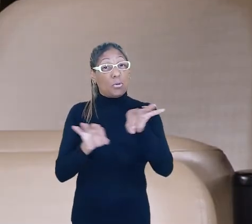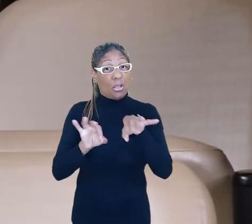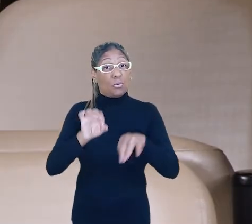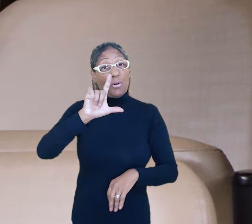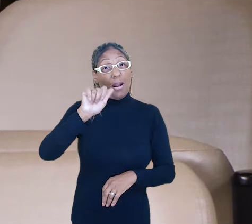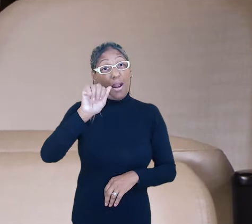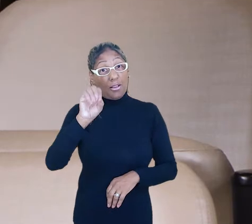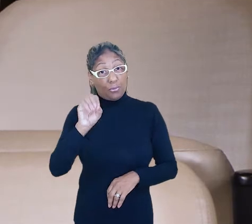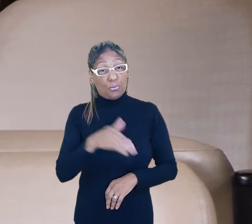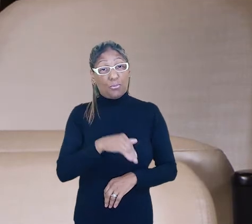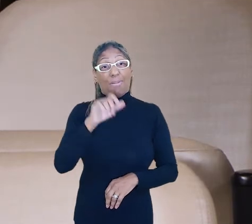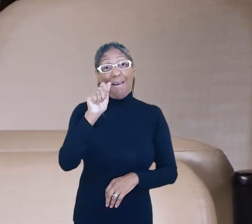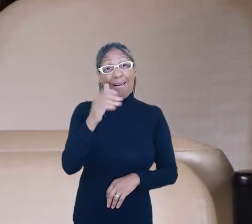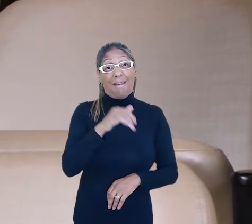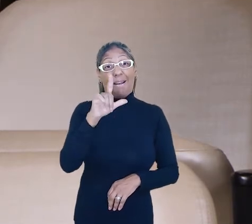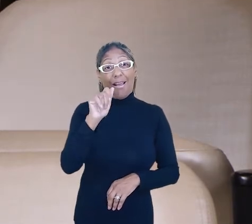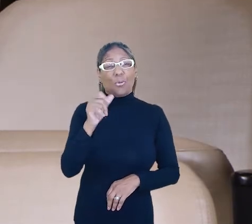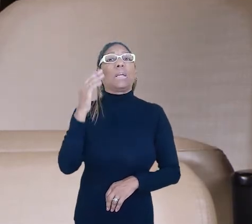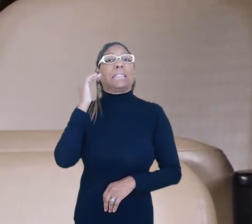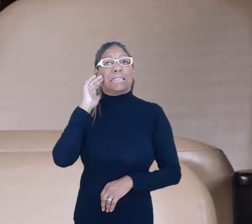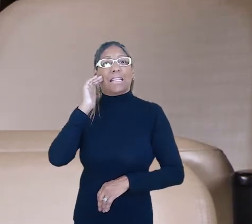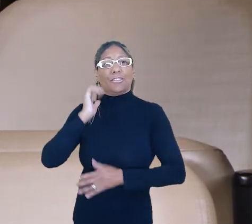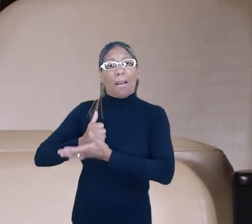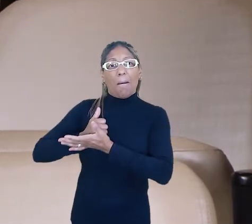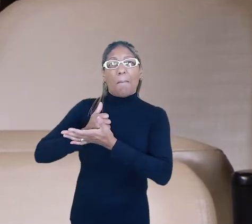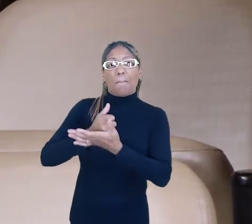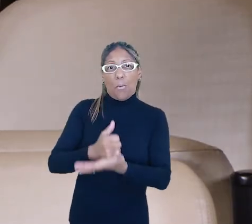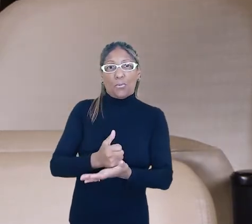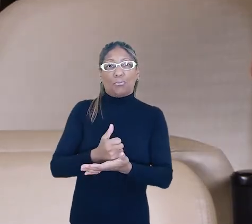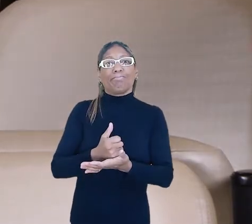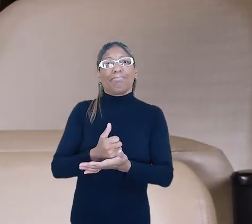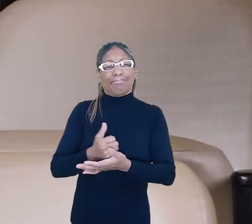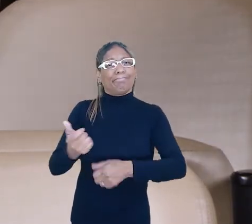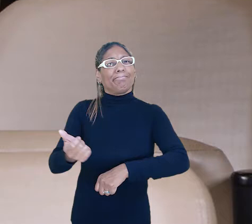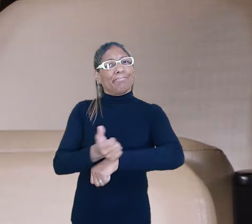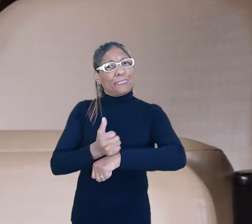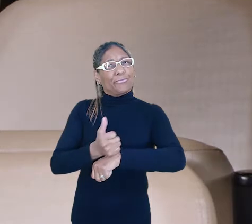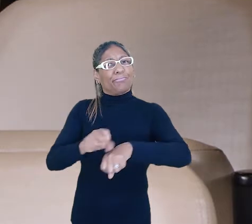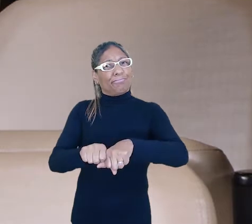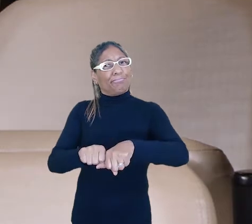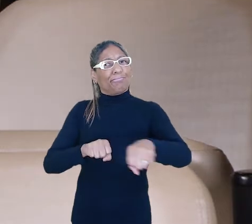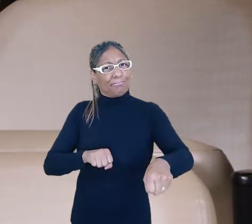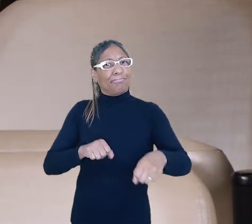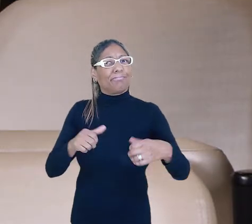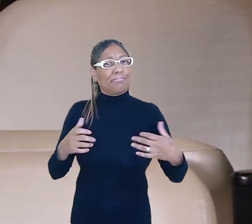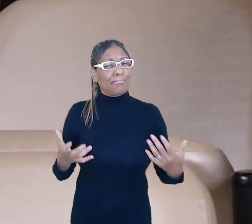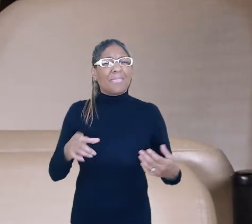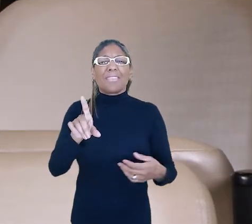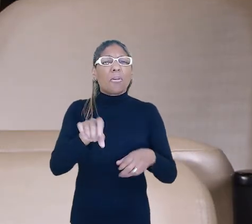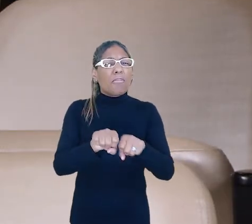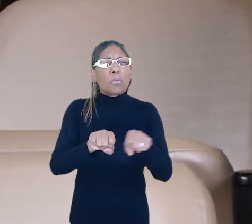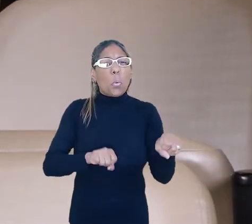Lado entende esse problema e ele atua oferecendo, sim, uma